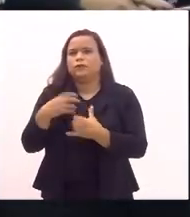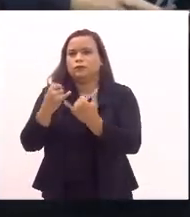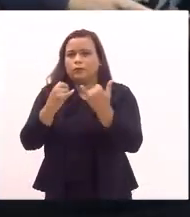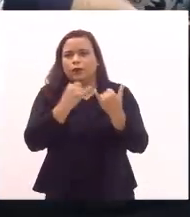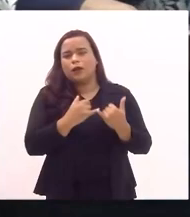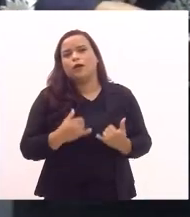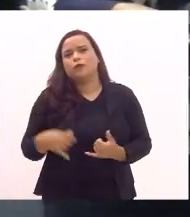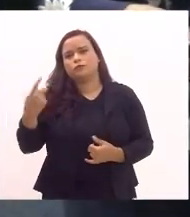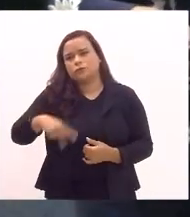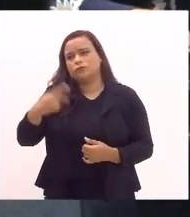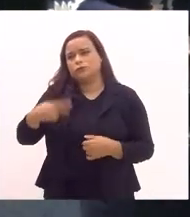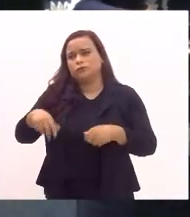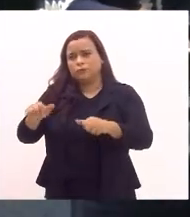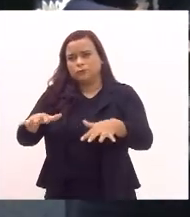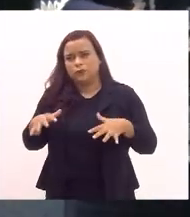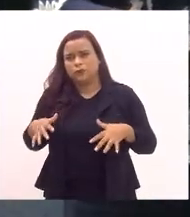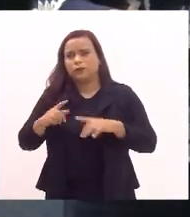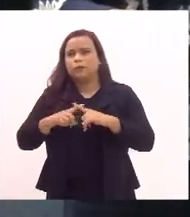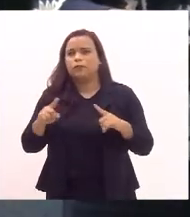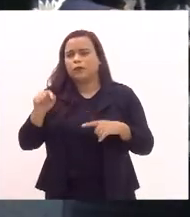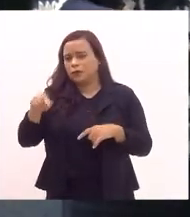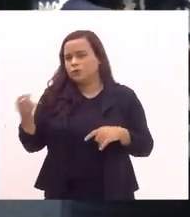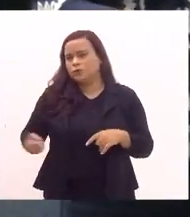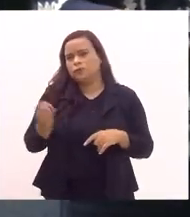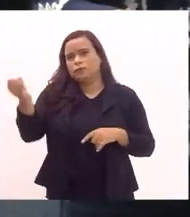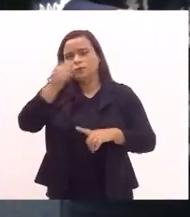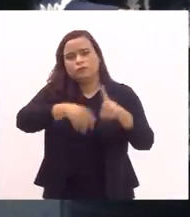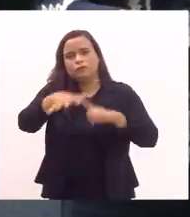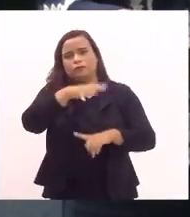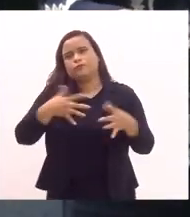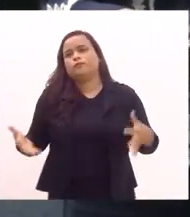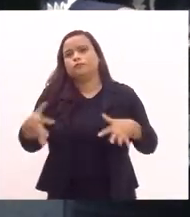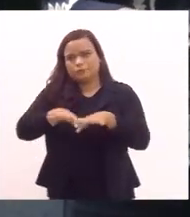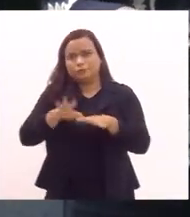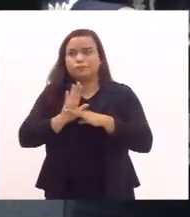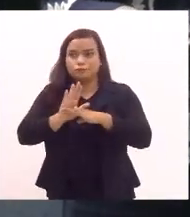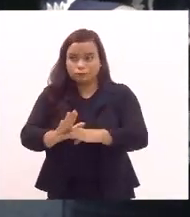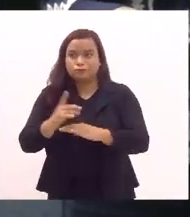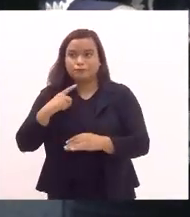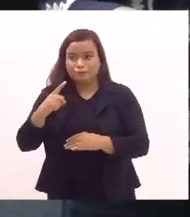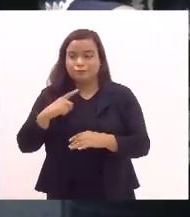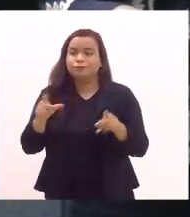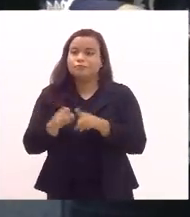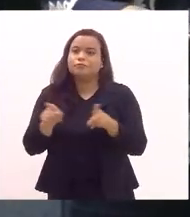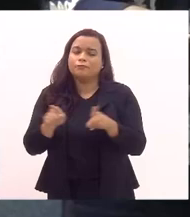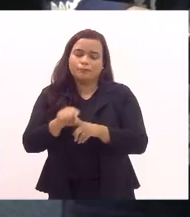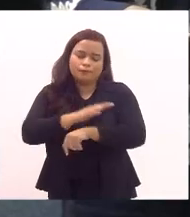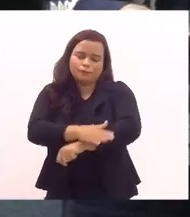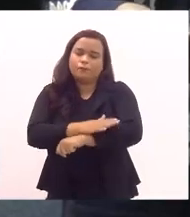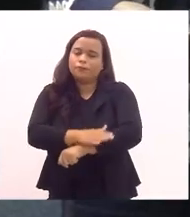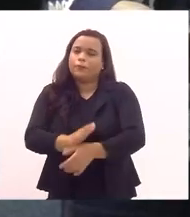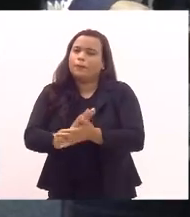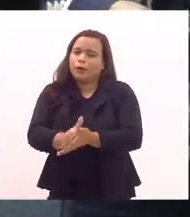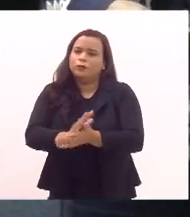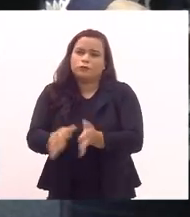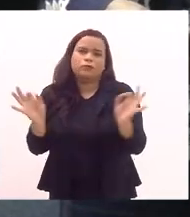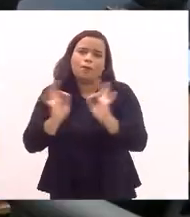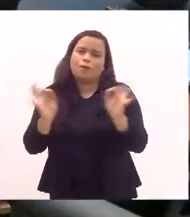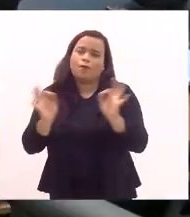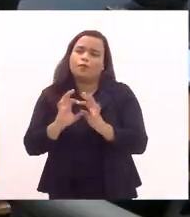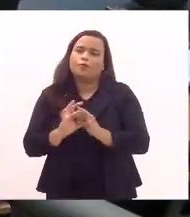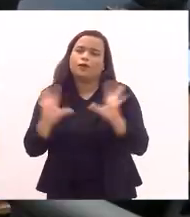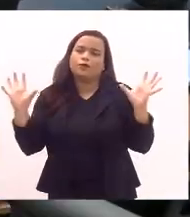plenário mas nem por isso é menos relevante para uma sociedade inclusiva e livre de preconceito Parabéns